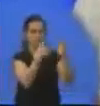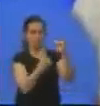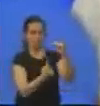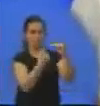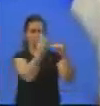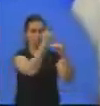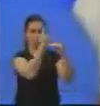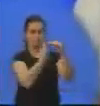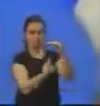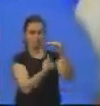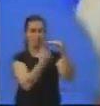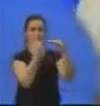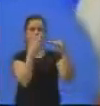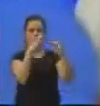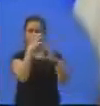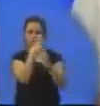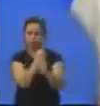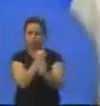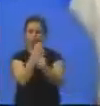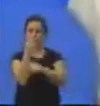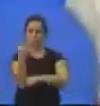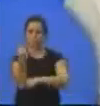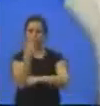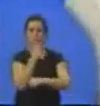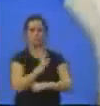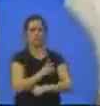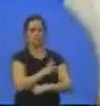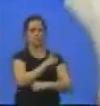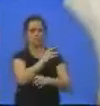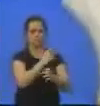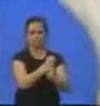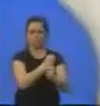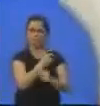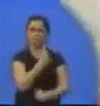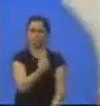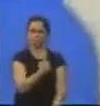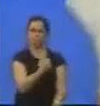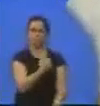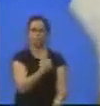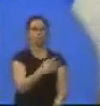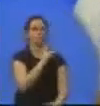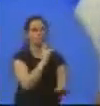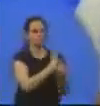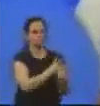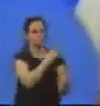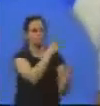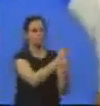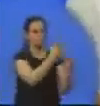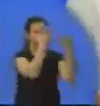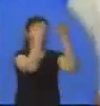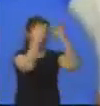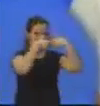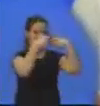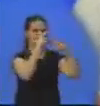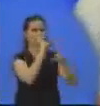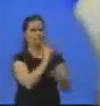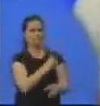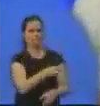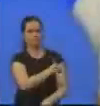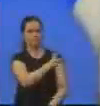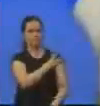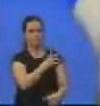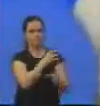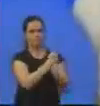deu 1. E o limite de 1 é constante, é 1. Faço o mesmo raciocínio para o limite quando x tende